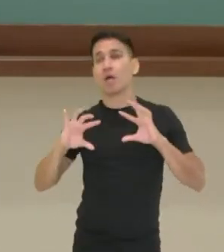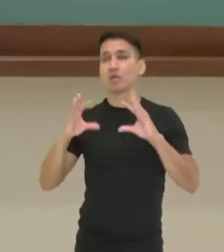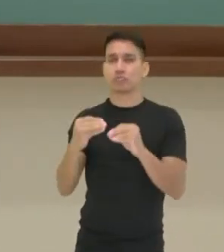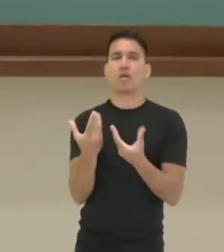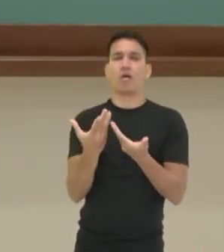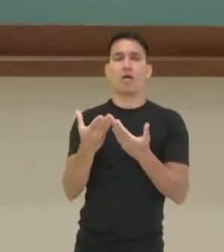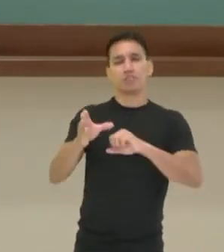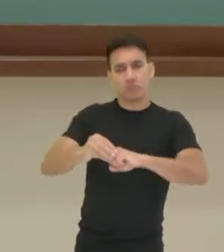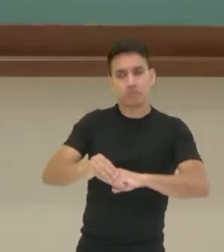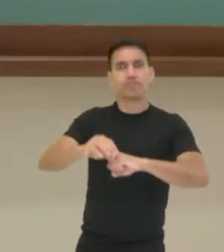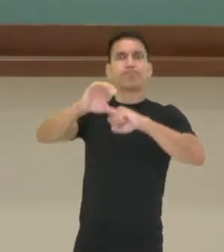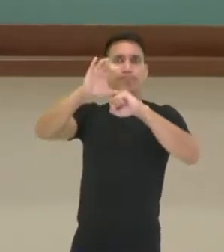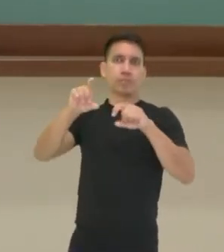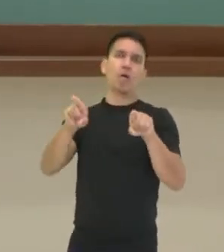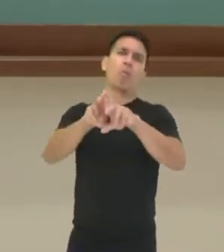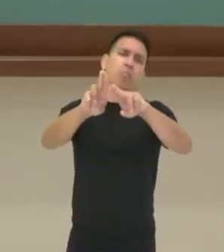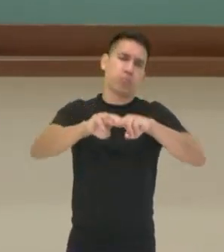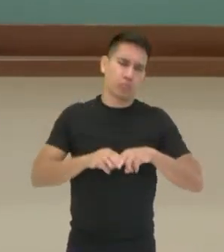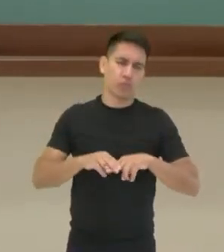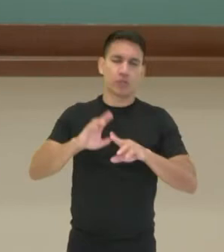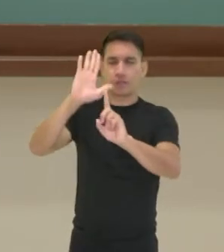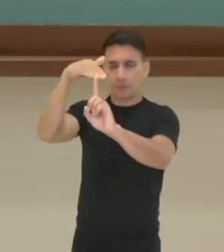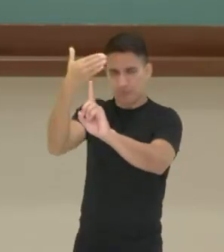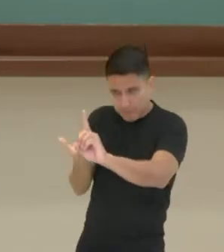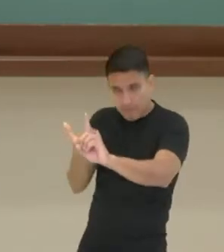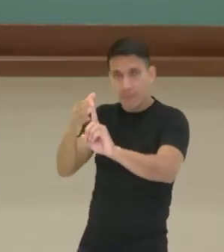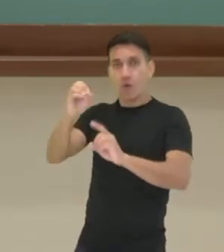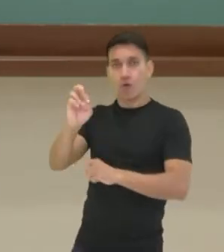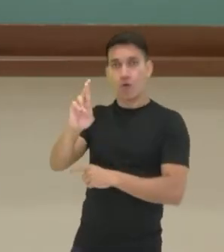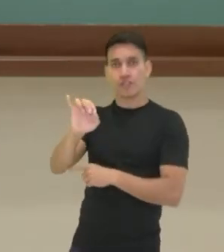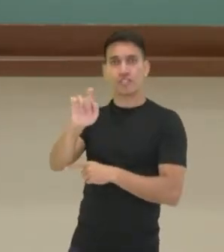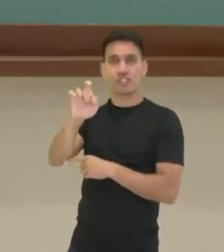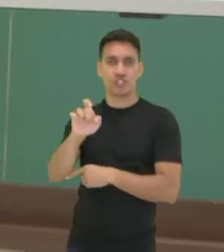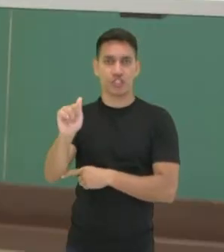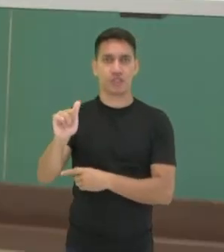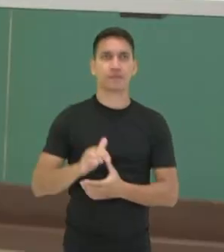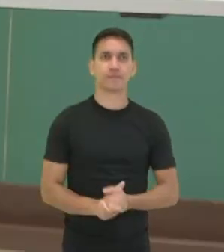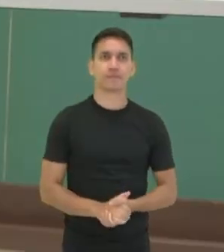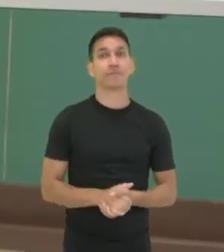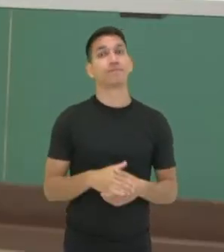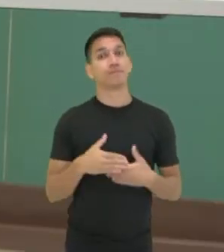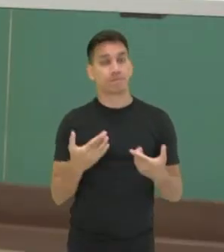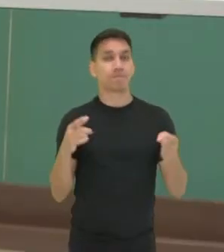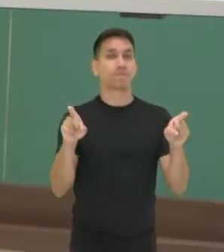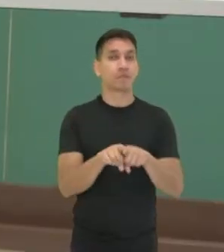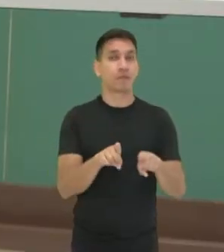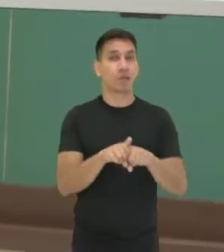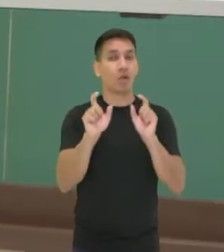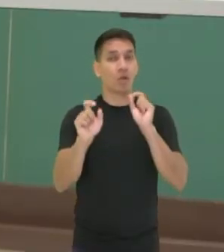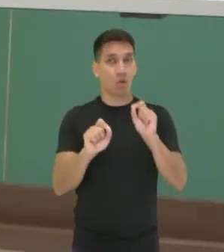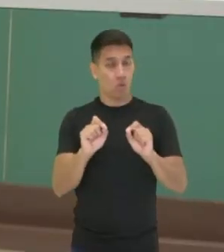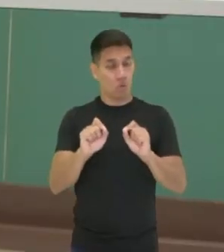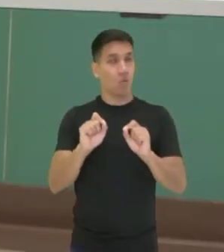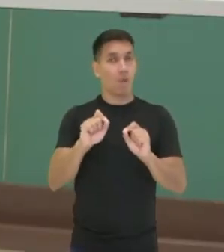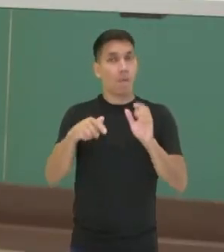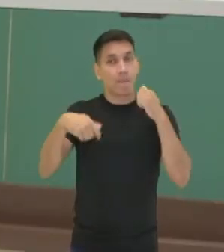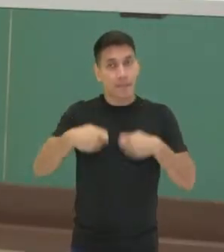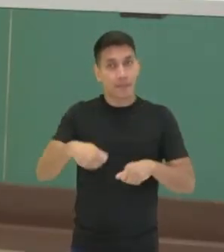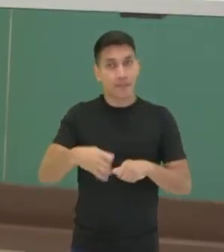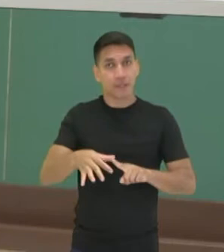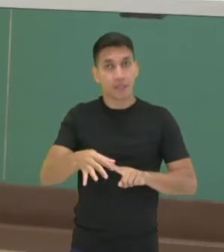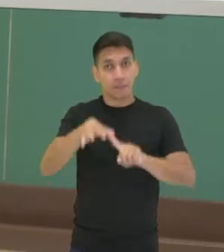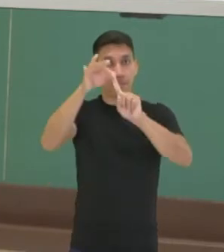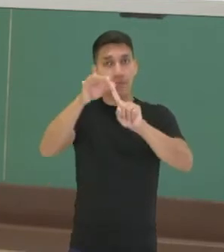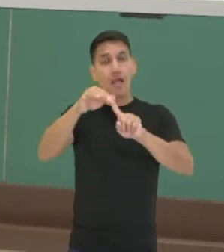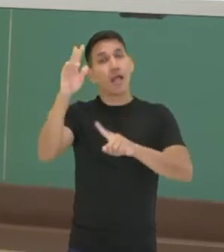claro, principalmente o culto aos orixás. Bem, nós também temos que fazer uma ressalva, porque quando a